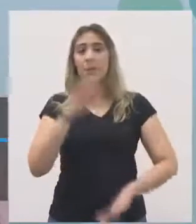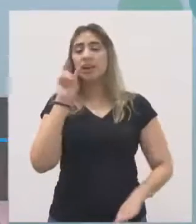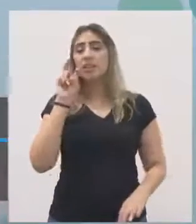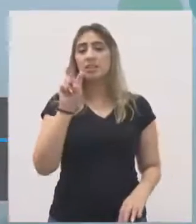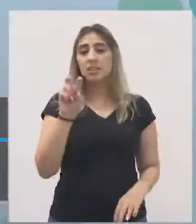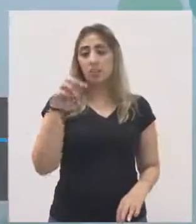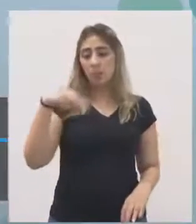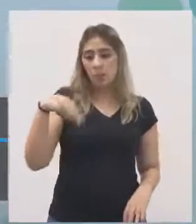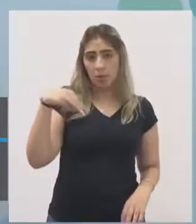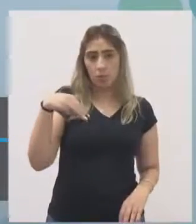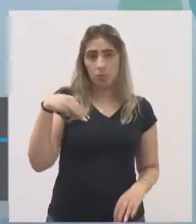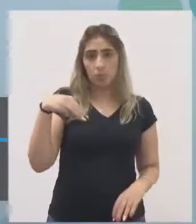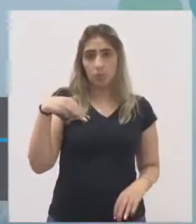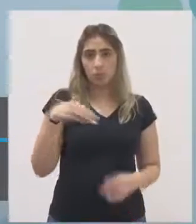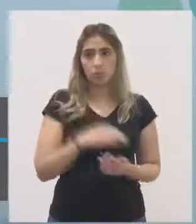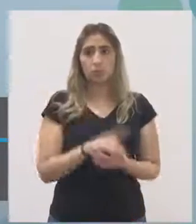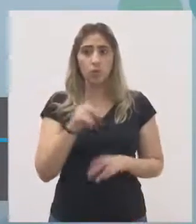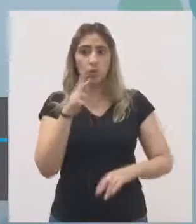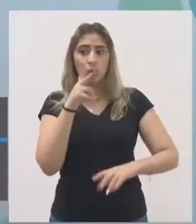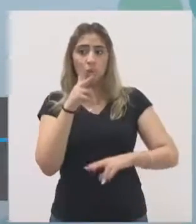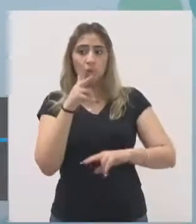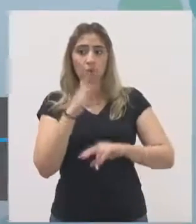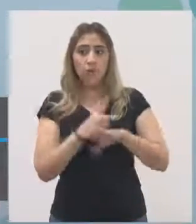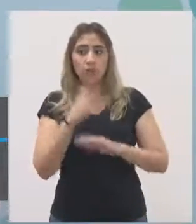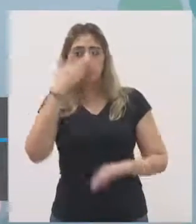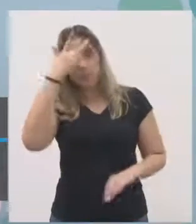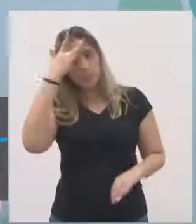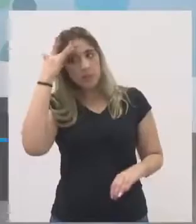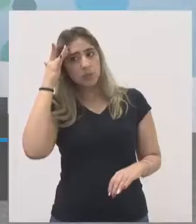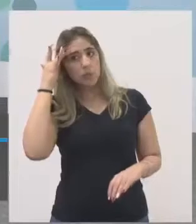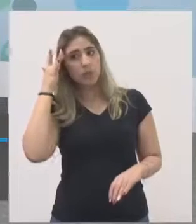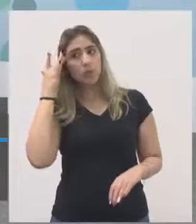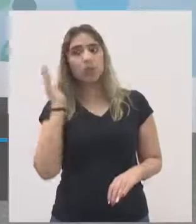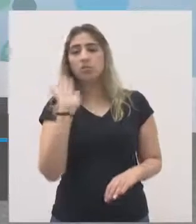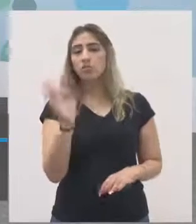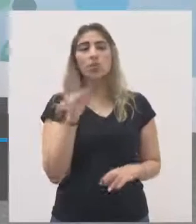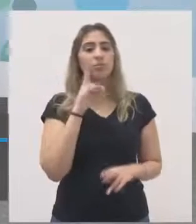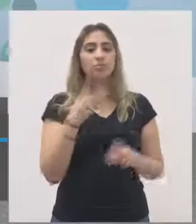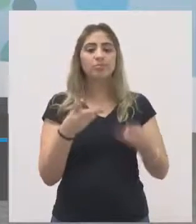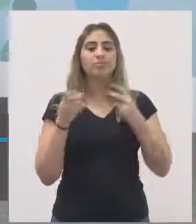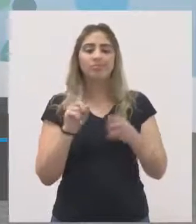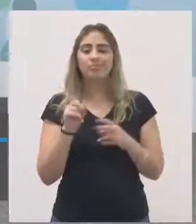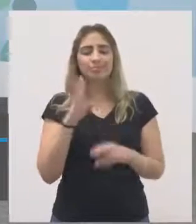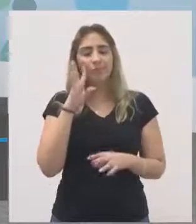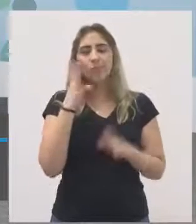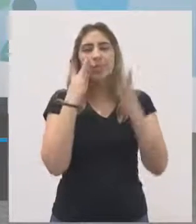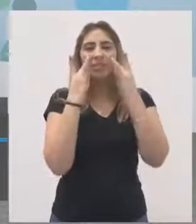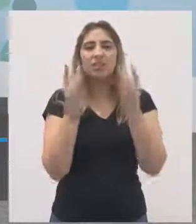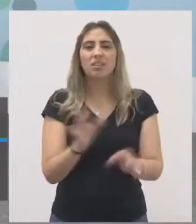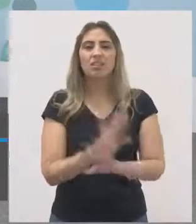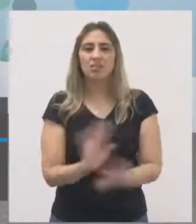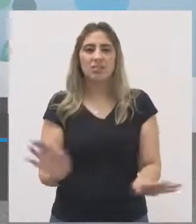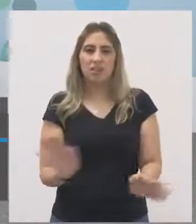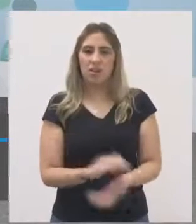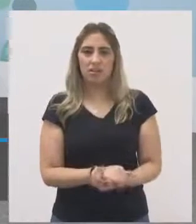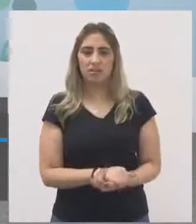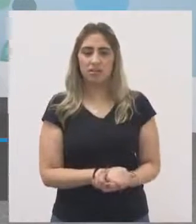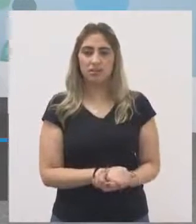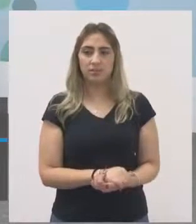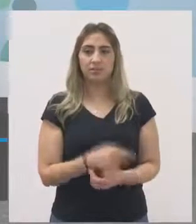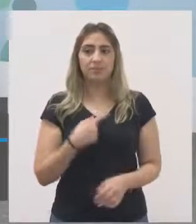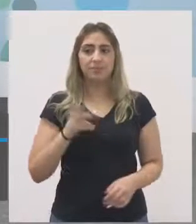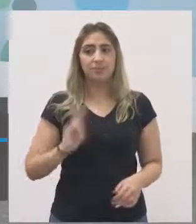5 minutos, o vídeo, a pessoa já dispersa, não prende atenção, enfim. Então, a gente sempre fala